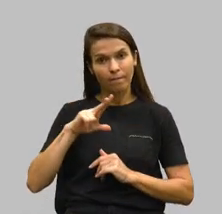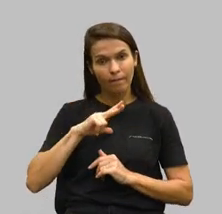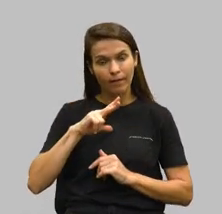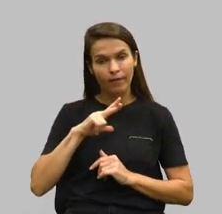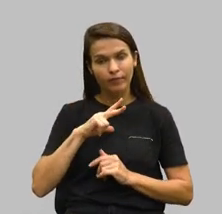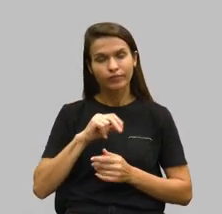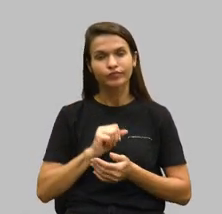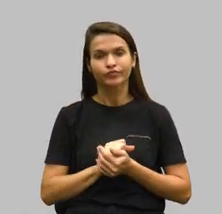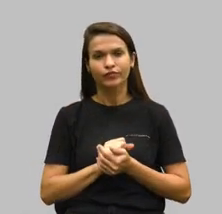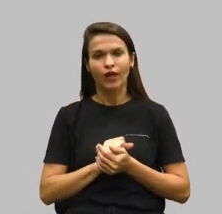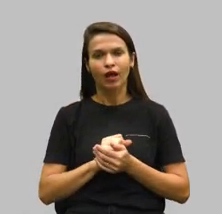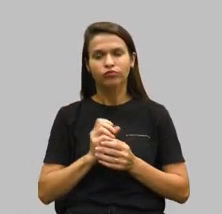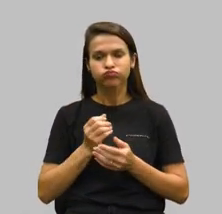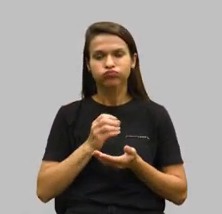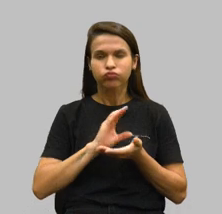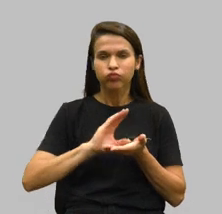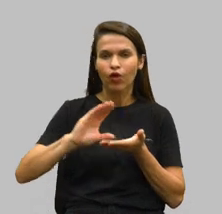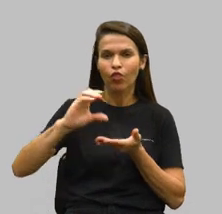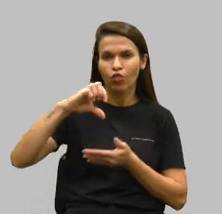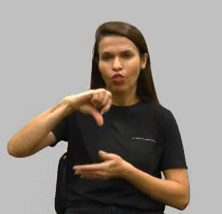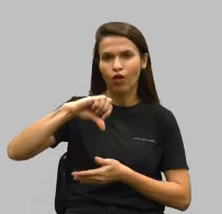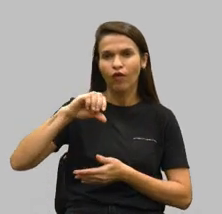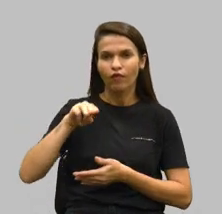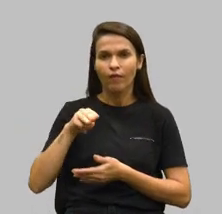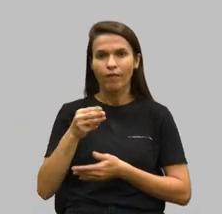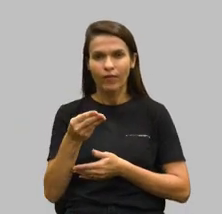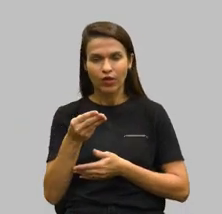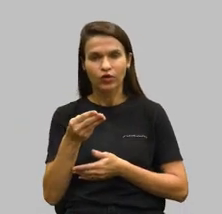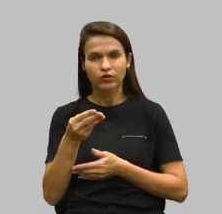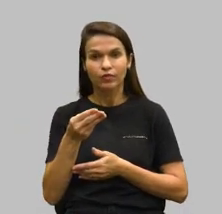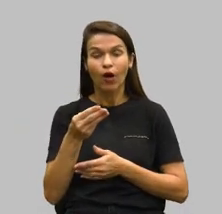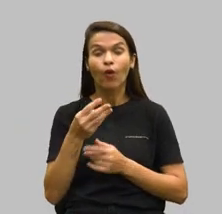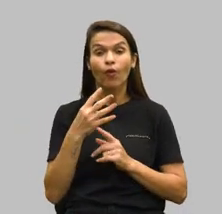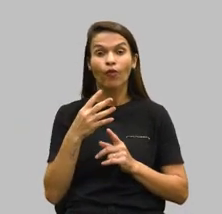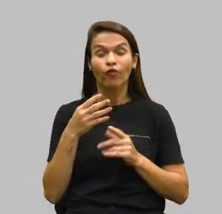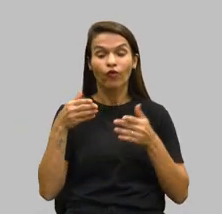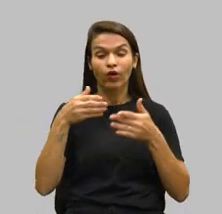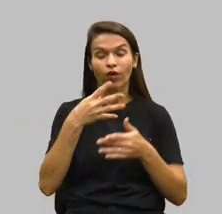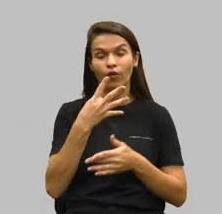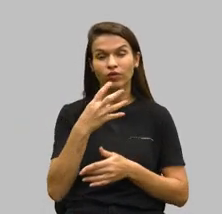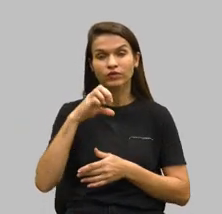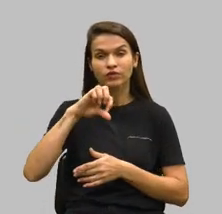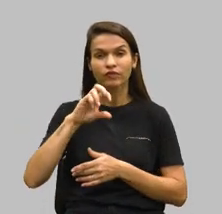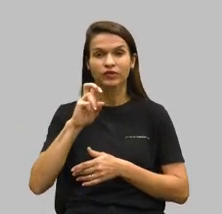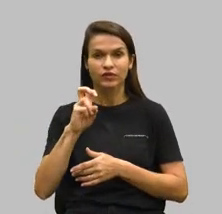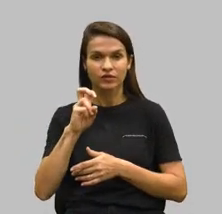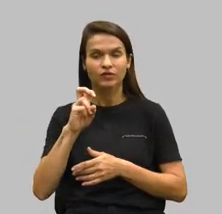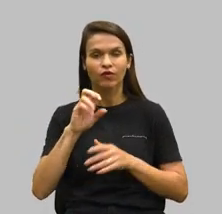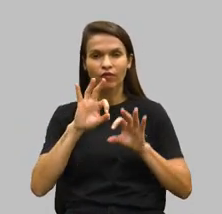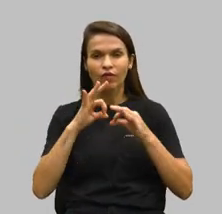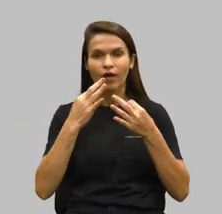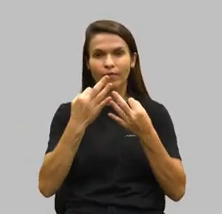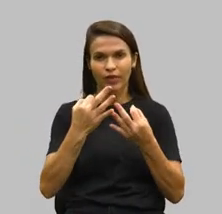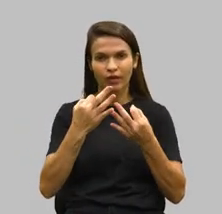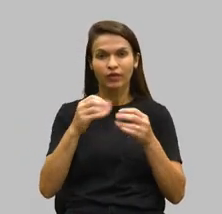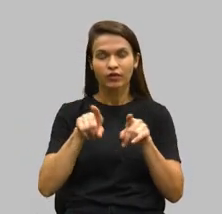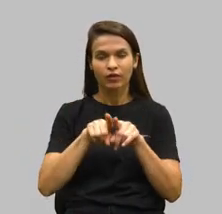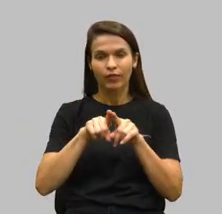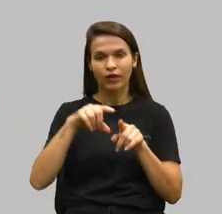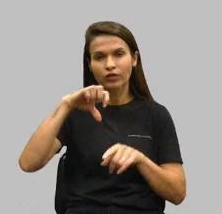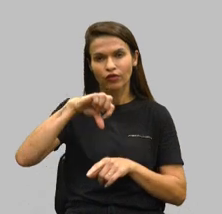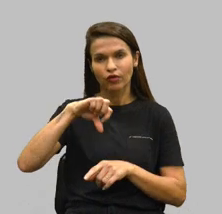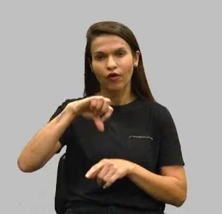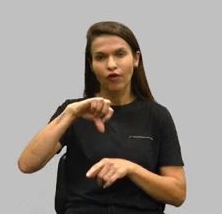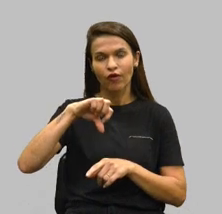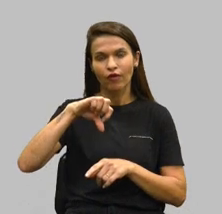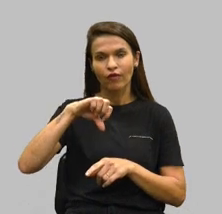total de 9 milhões para 495 famílias beneficiadas em nove municípios em 2023 e nós